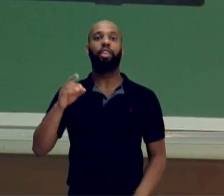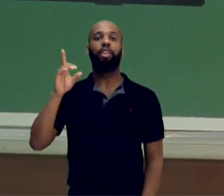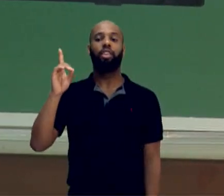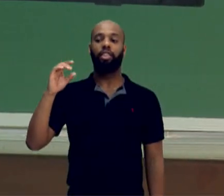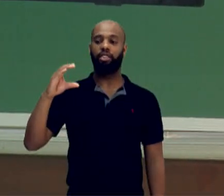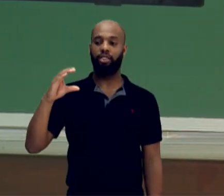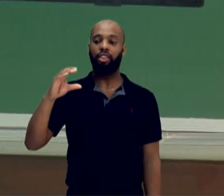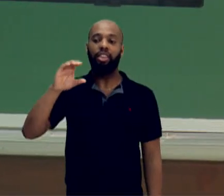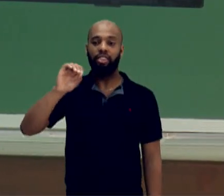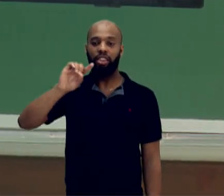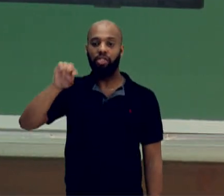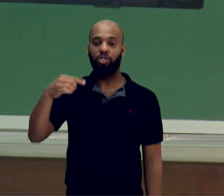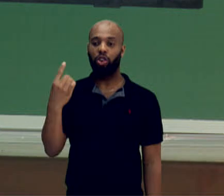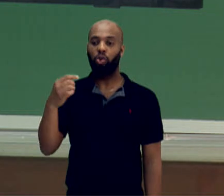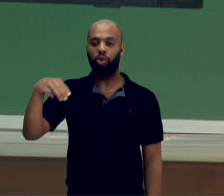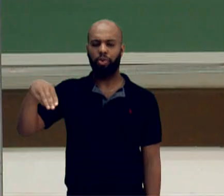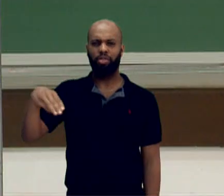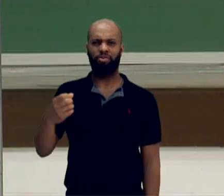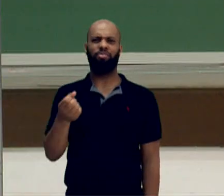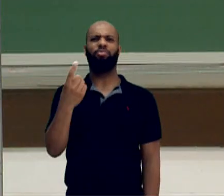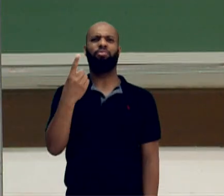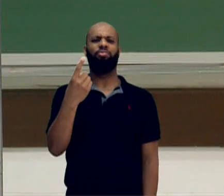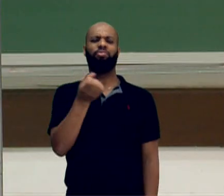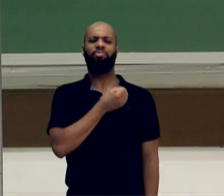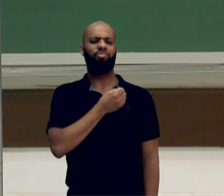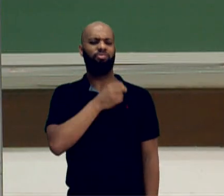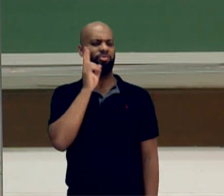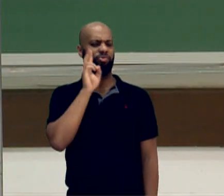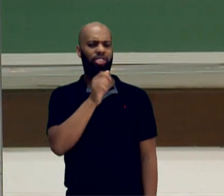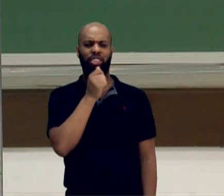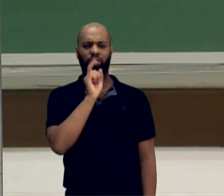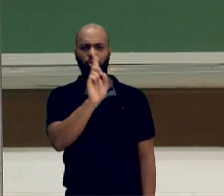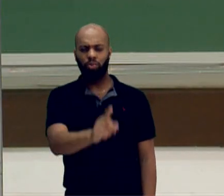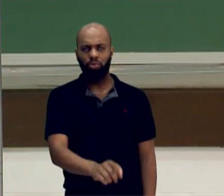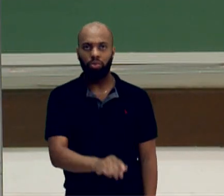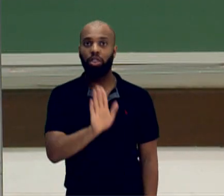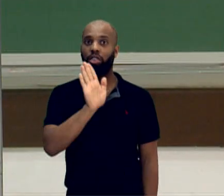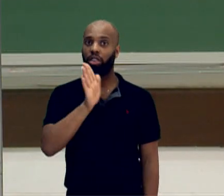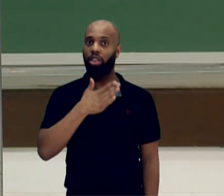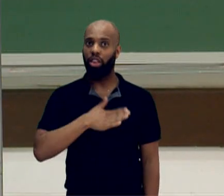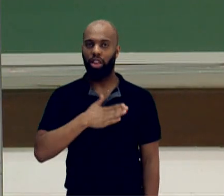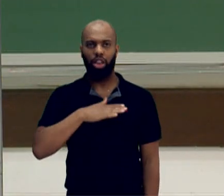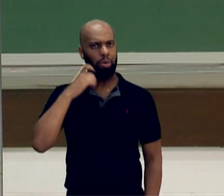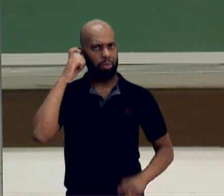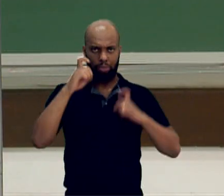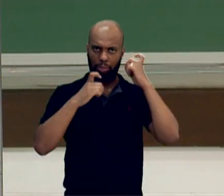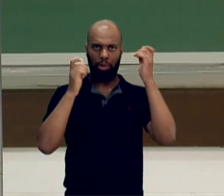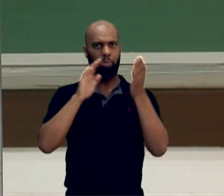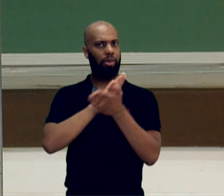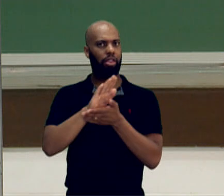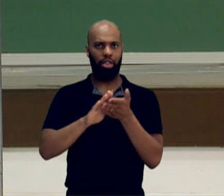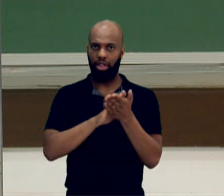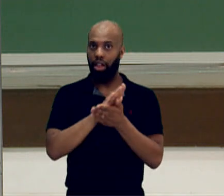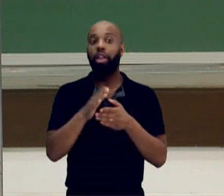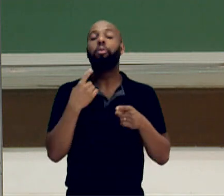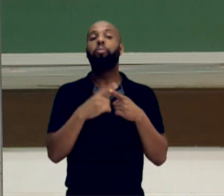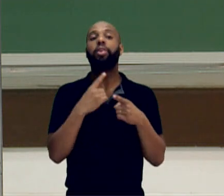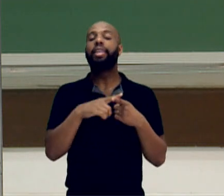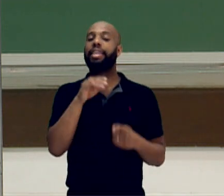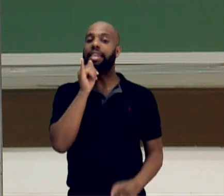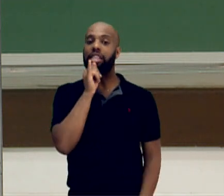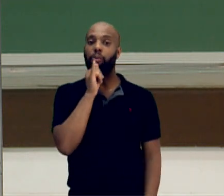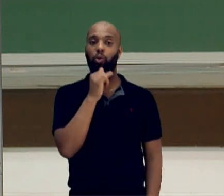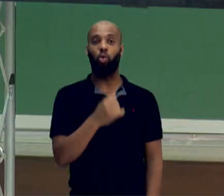Decímetro, 0,1 metros. Professor, esse número eu nunca vi. Não tem problema, não precisa se preocupar. É como se eu pegasse